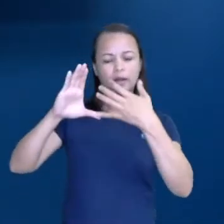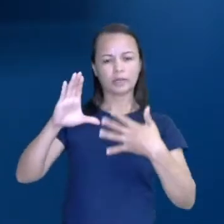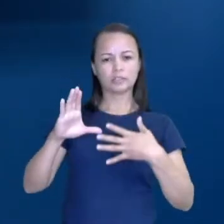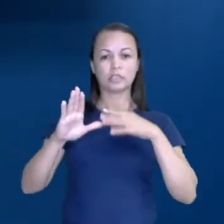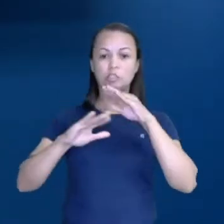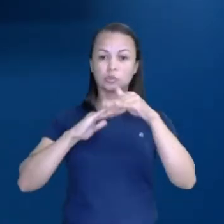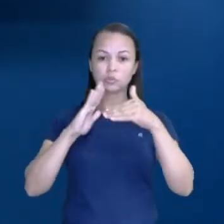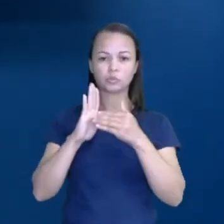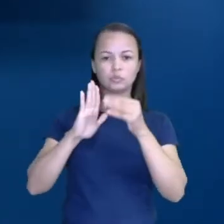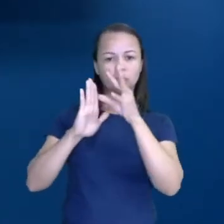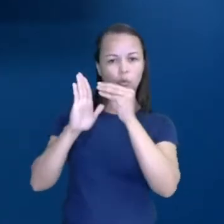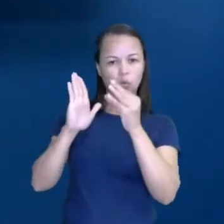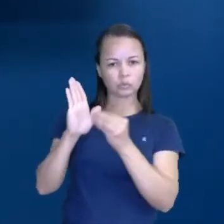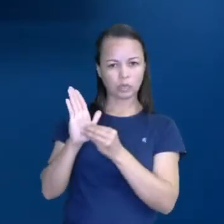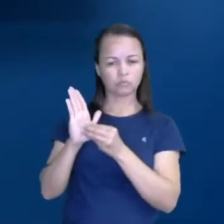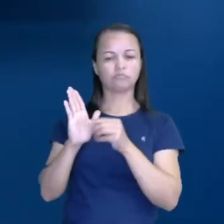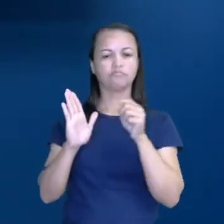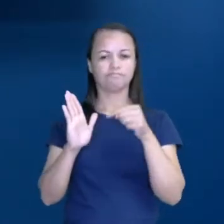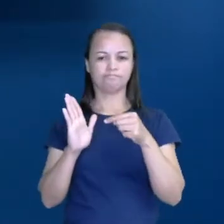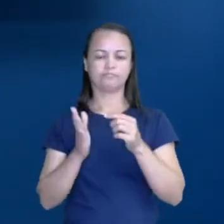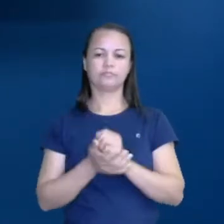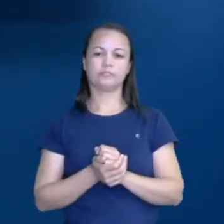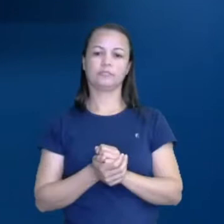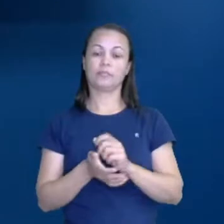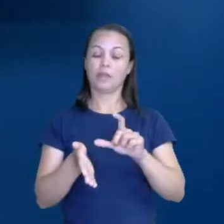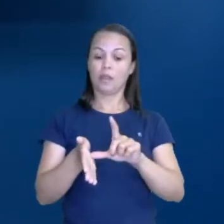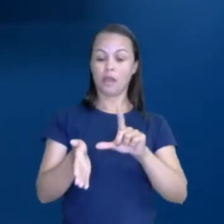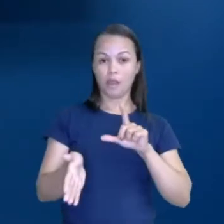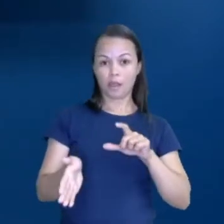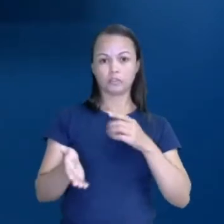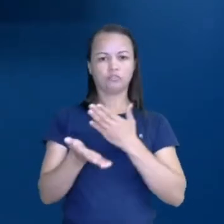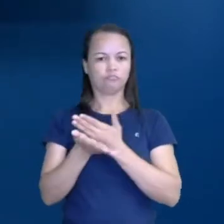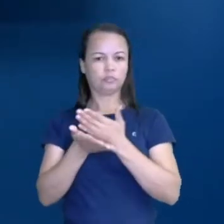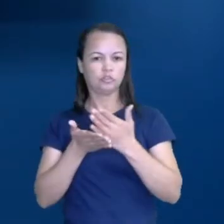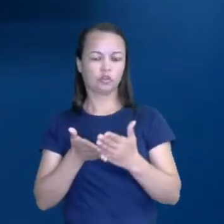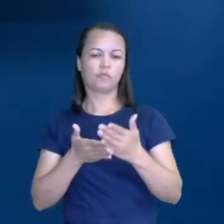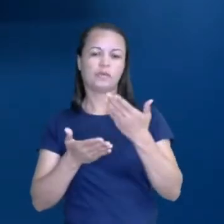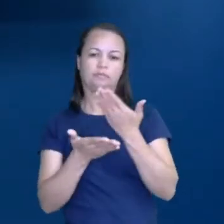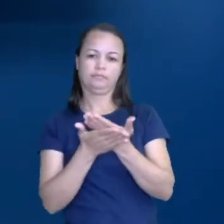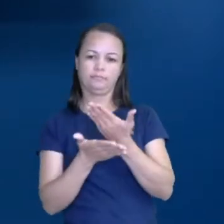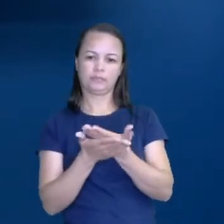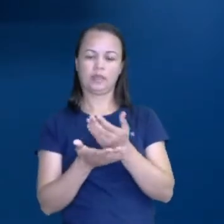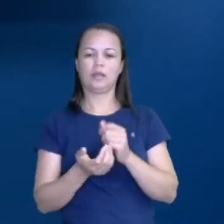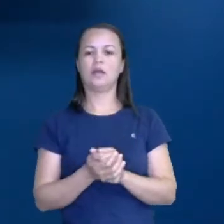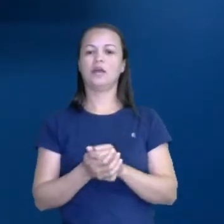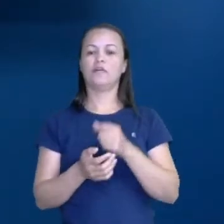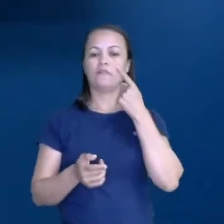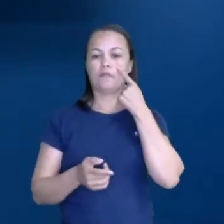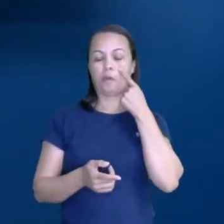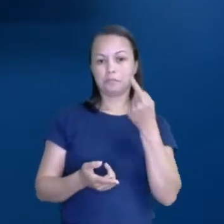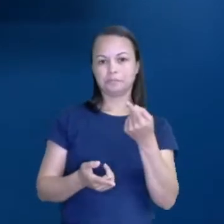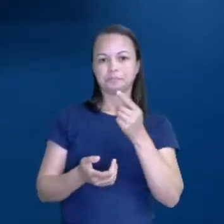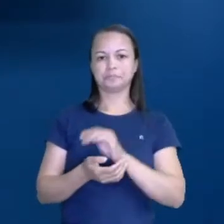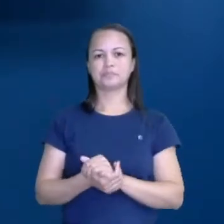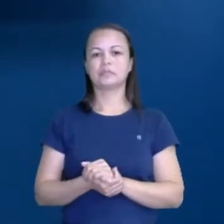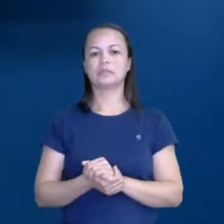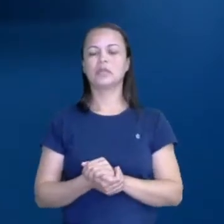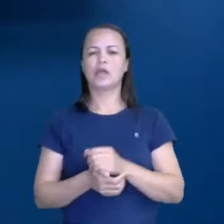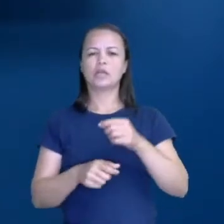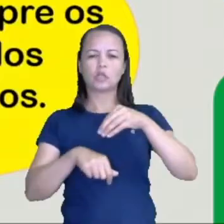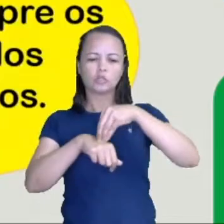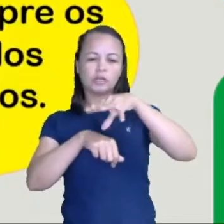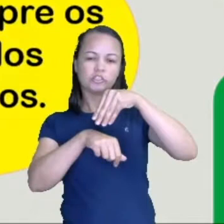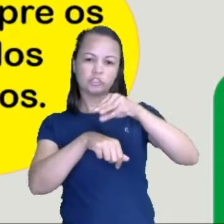conteúdo nos permite. E antes de tudo, antes de começar as nossas aulas, vamos lá, as nossas